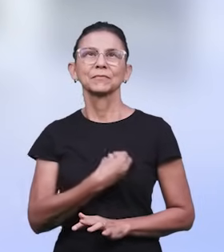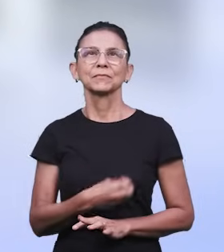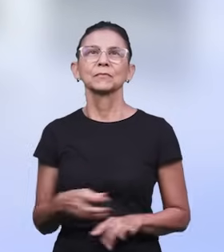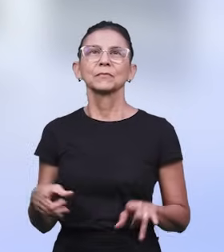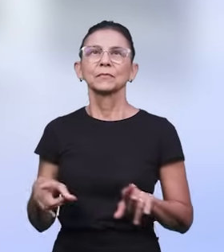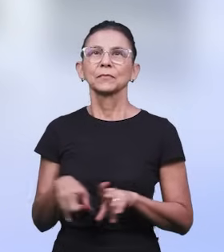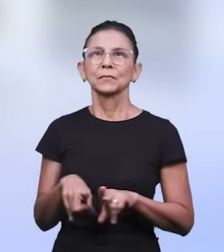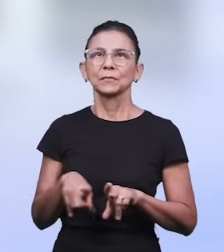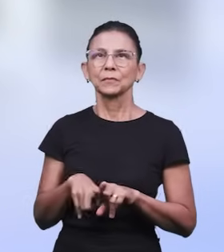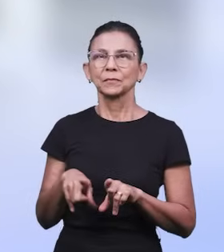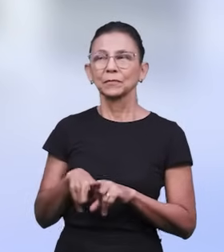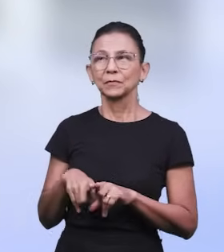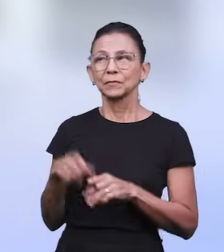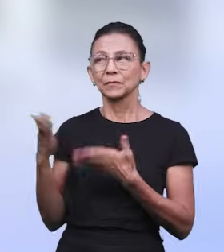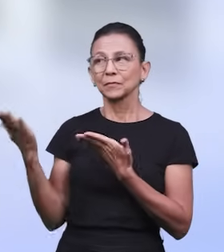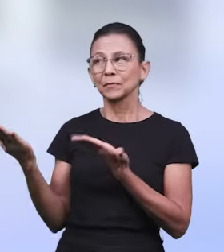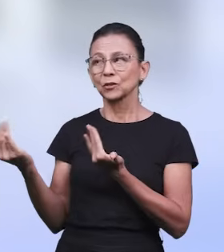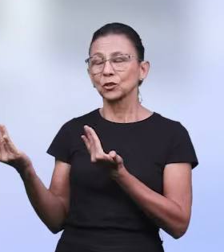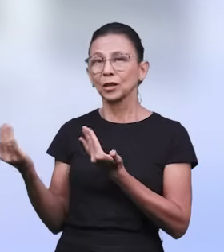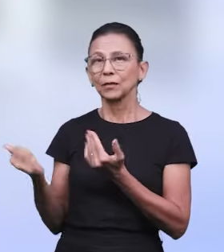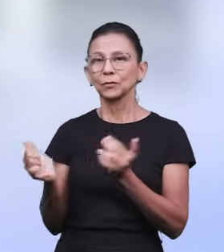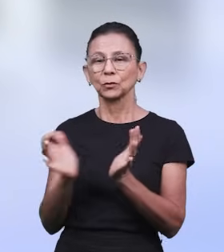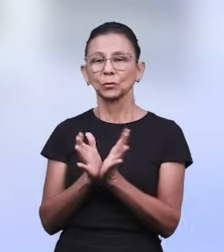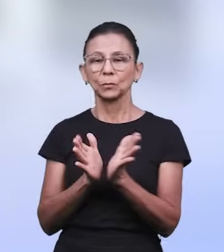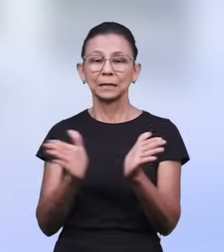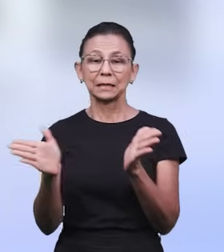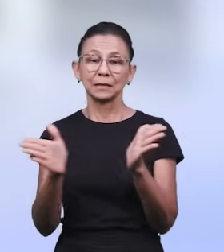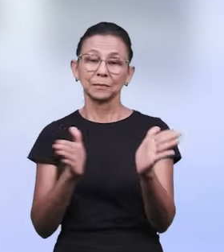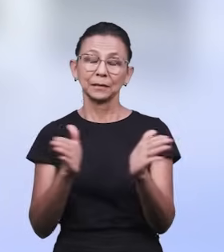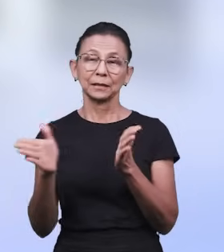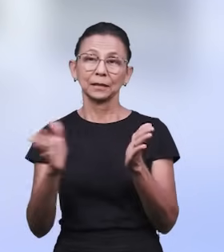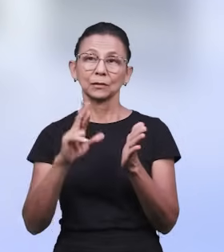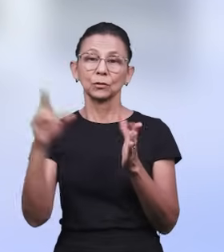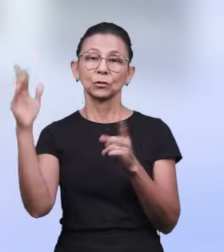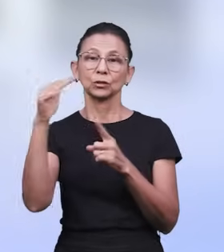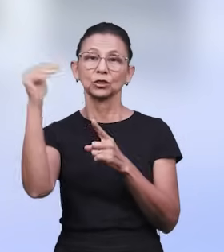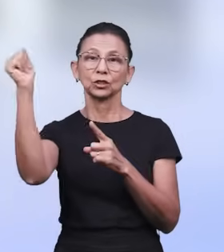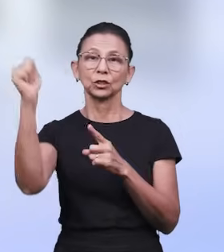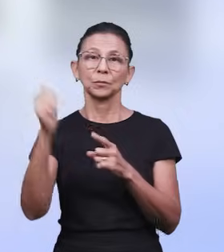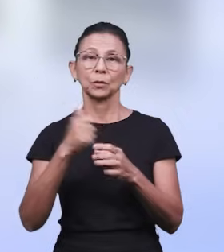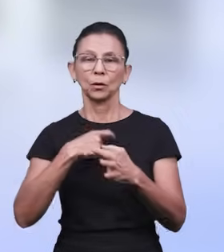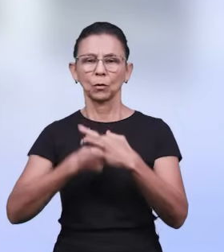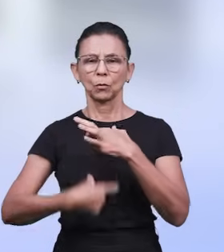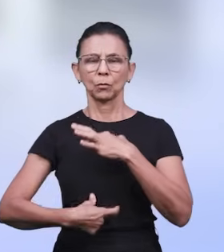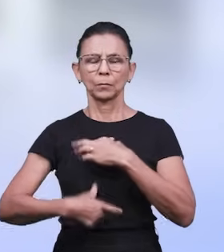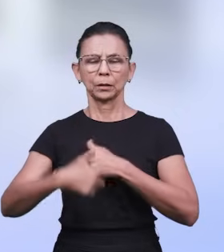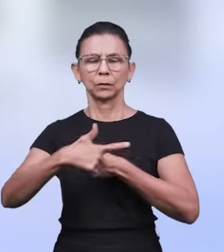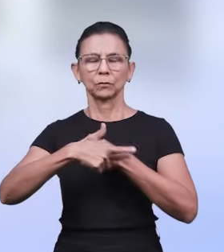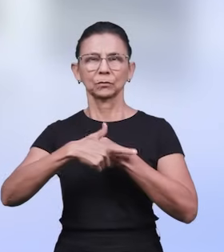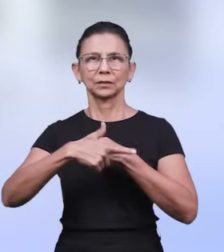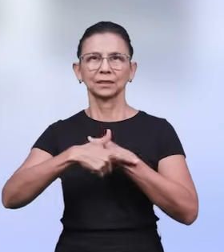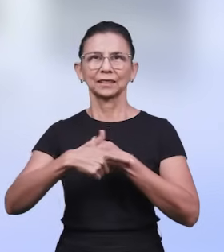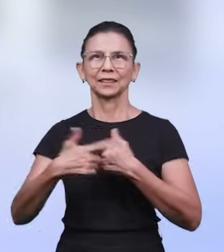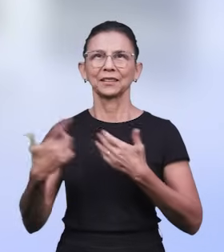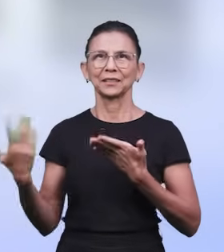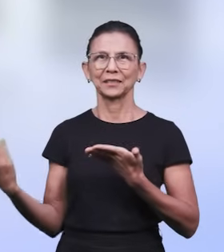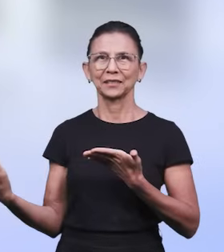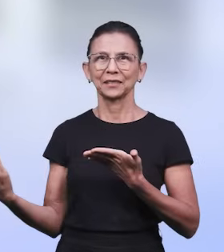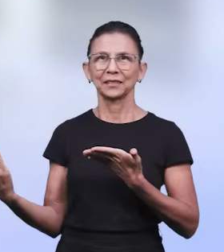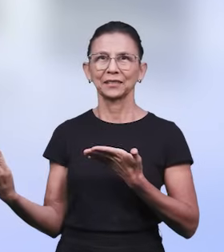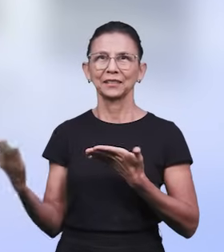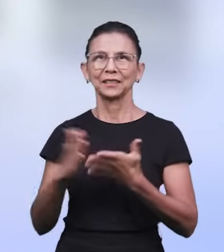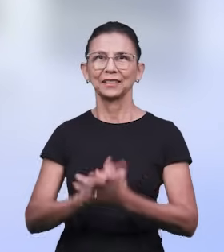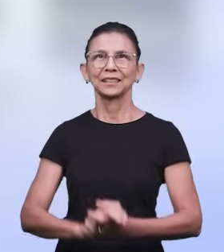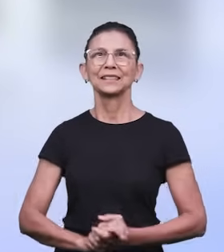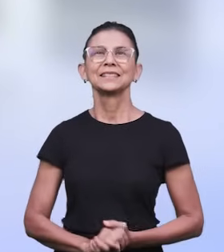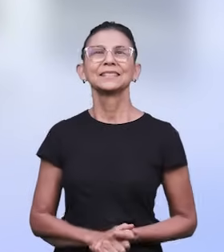jovem Felipe, do grupo de acessibilidade, foi chamado pelo Senhor para servi-lo como obreiro na ICM Palmeira. Tá